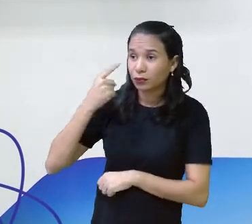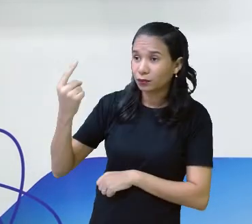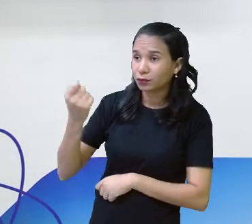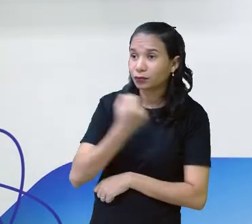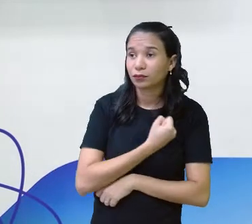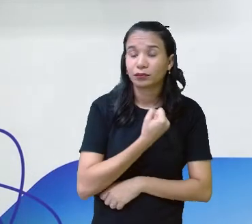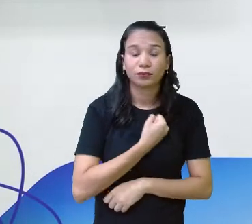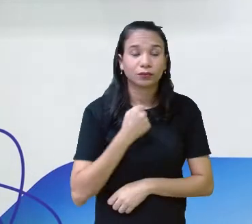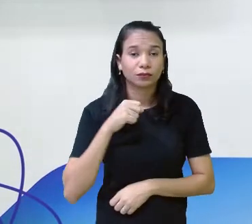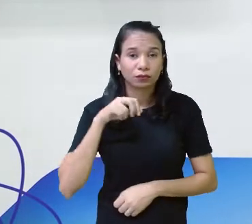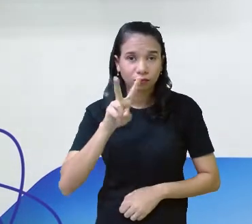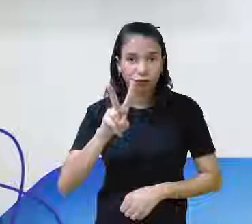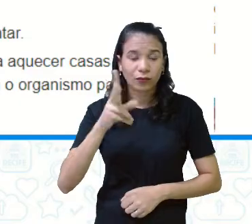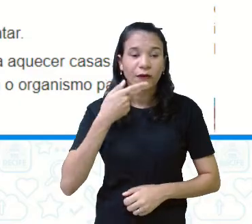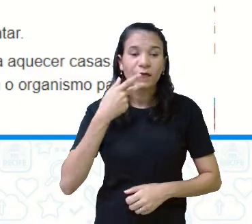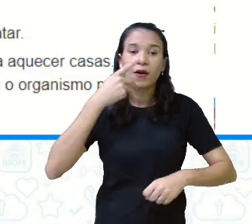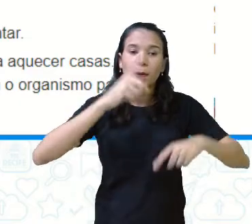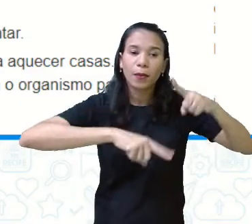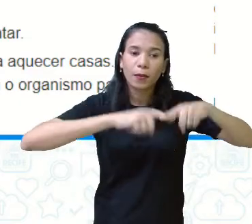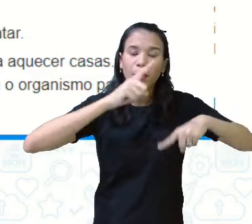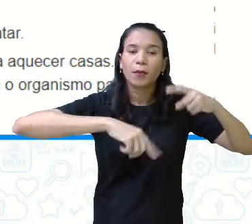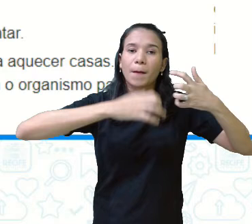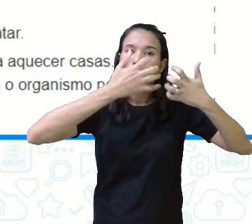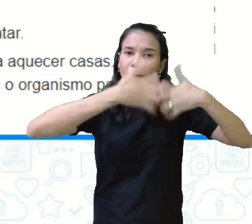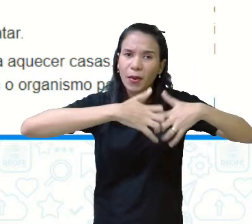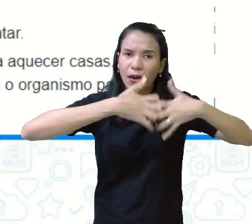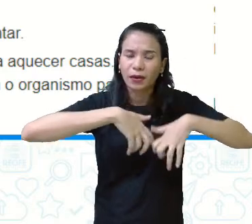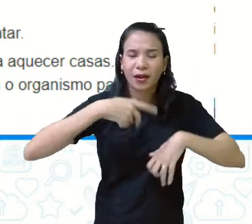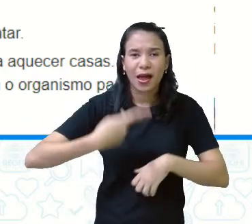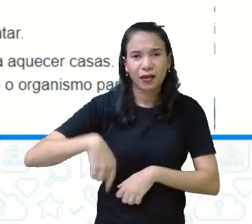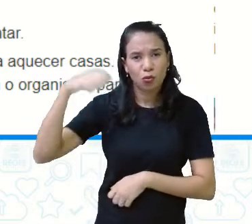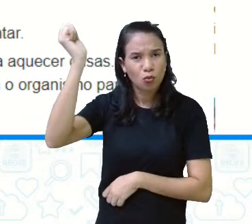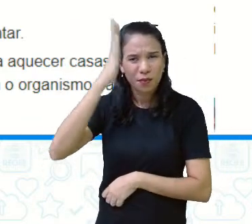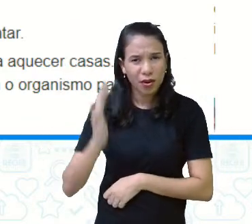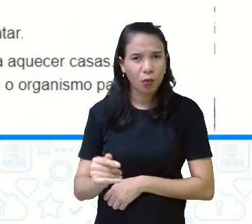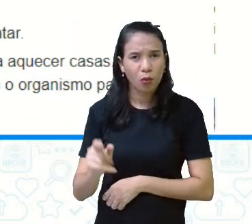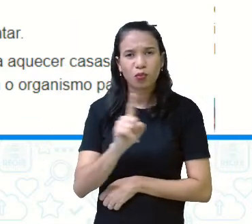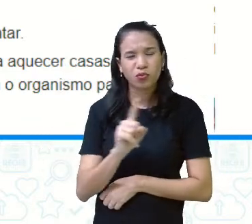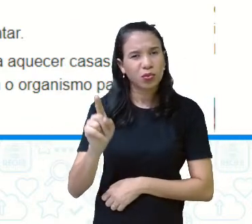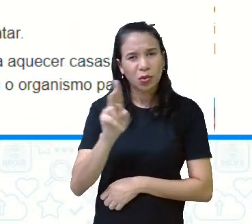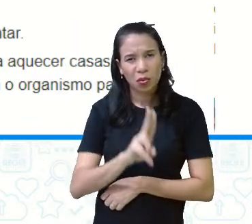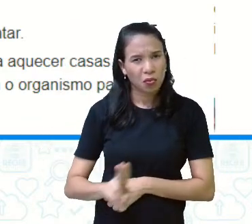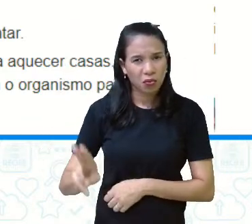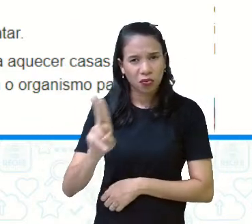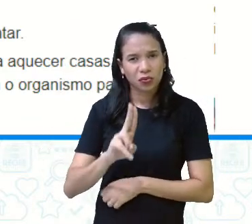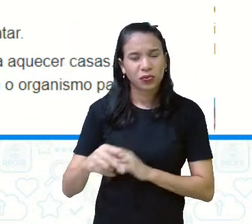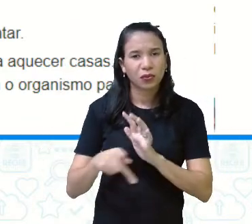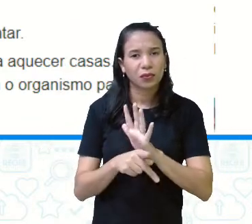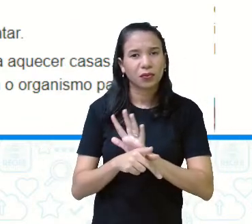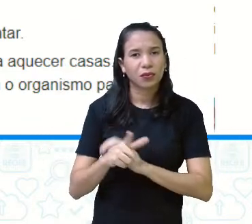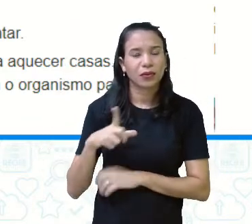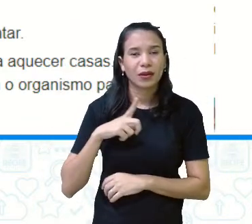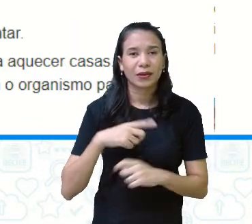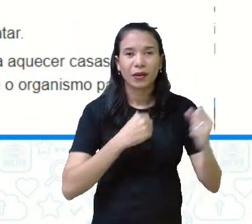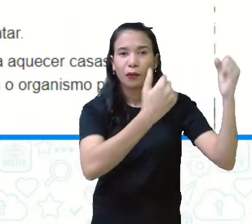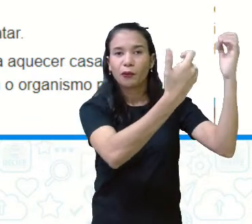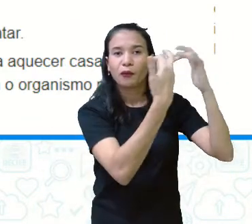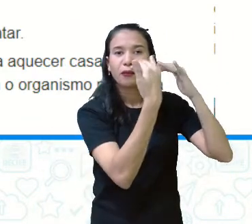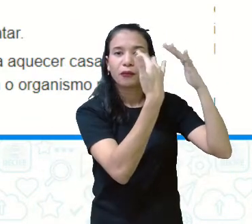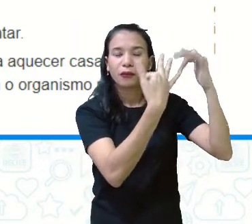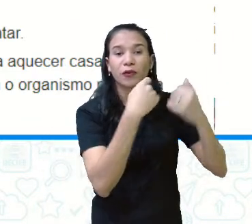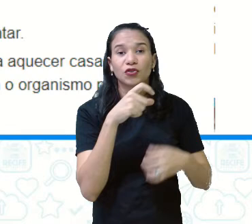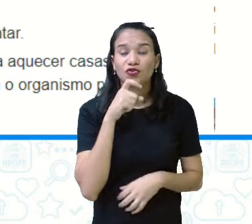por exemplo, está falando do equipamento de aquecer casas. Aqui no Brasil, principalmente no Nordeste, é comum ter ar-condicionado, né? Quem pode